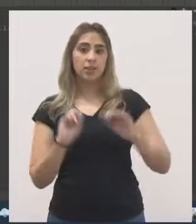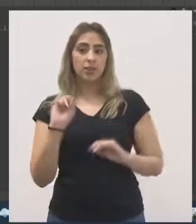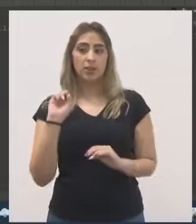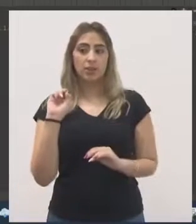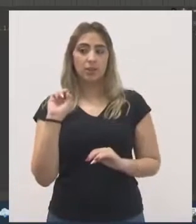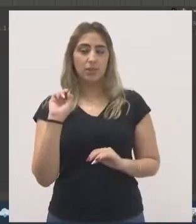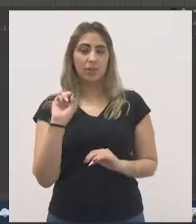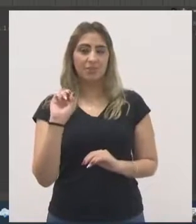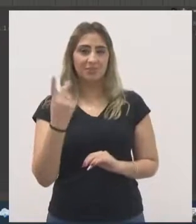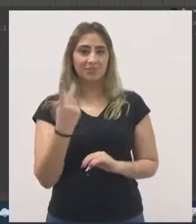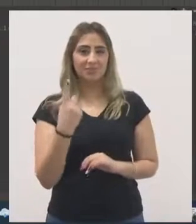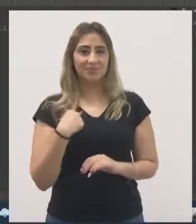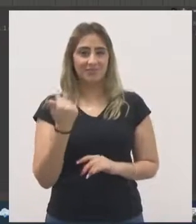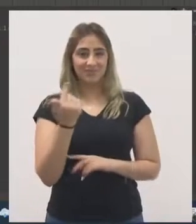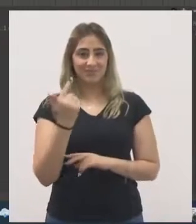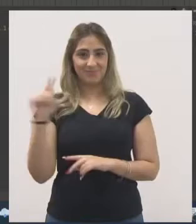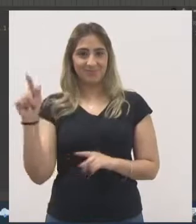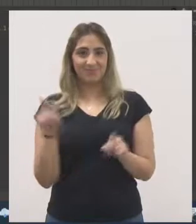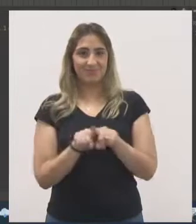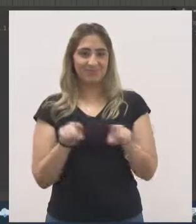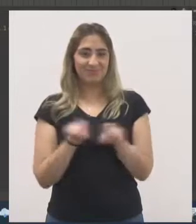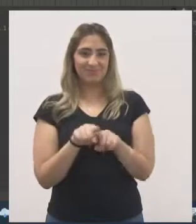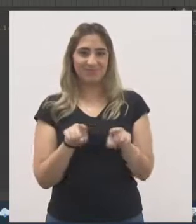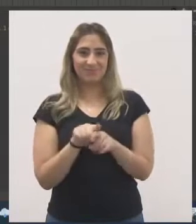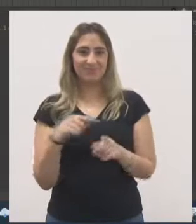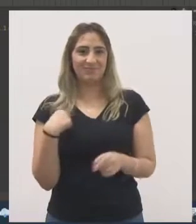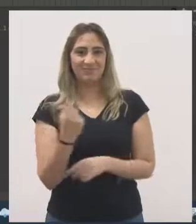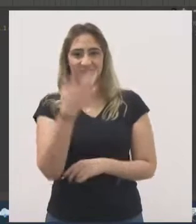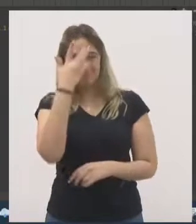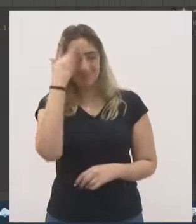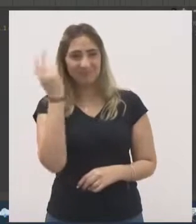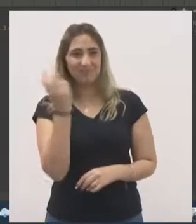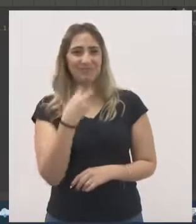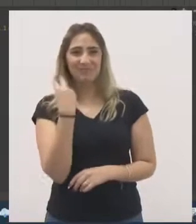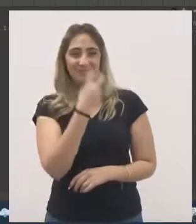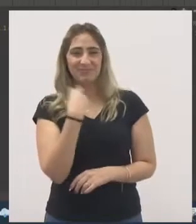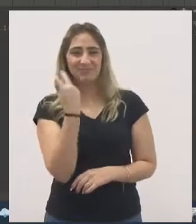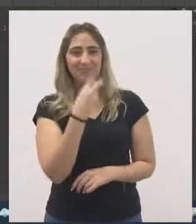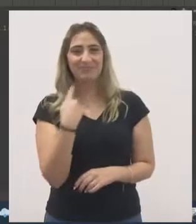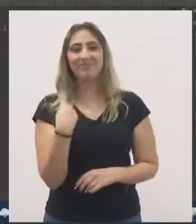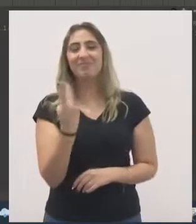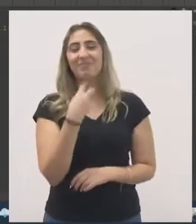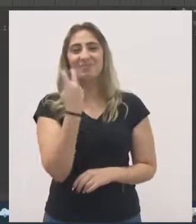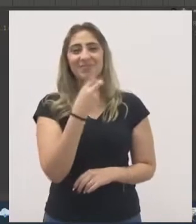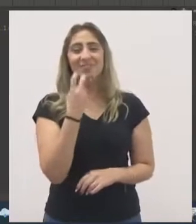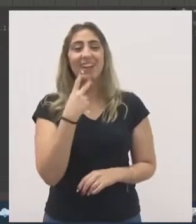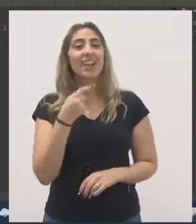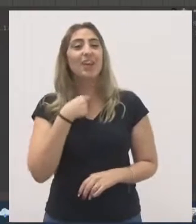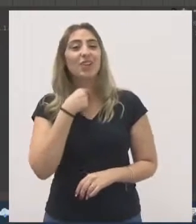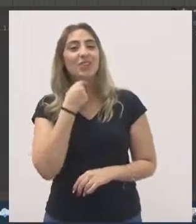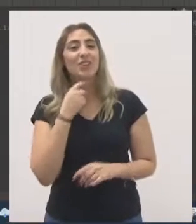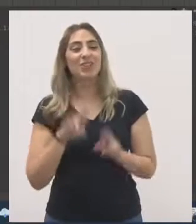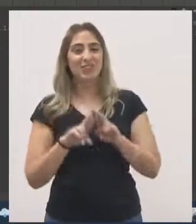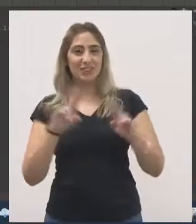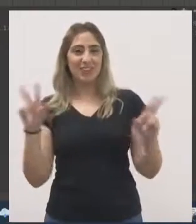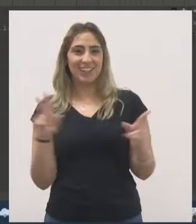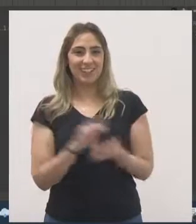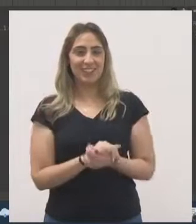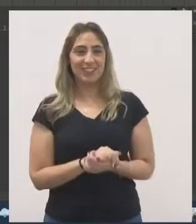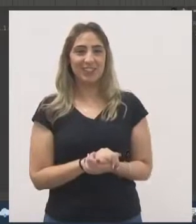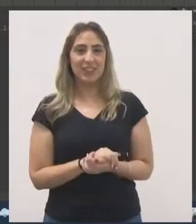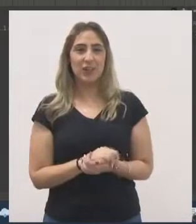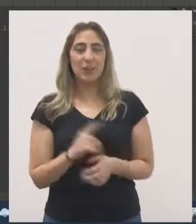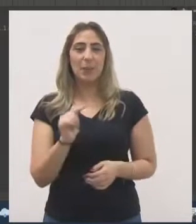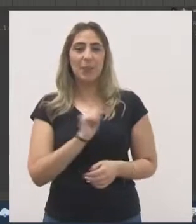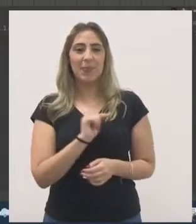é a seguinte, se você tem duas pessoas falando, geralmente as pessoas falam com um volume de voz diferente, né? Sim. Às vezes você tem